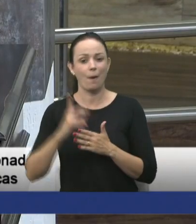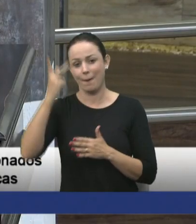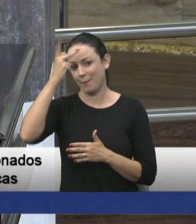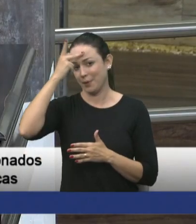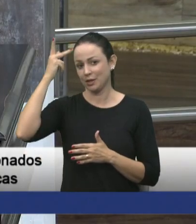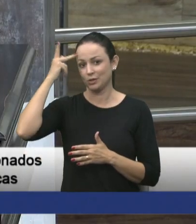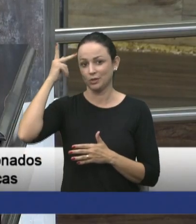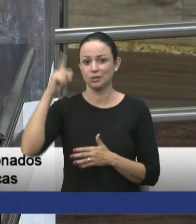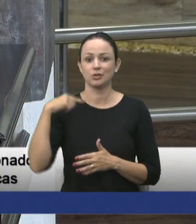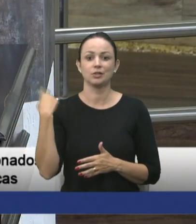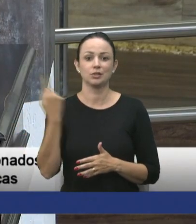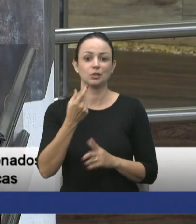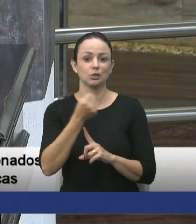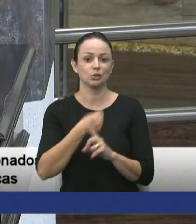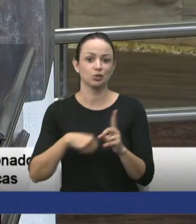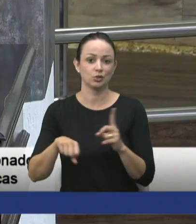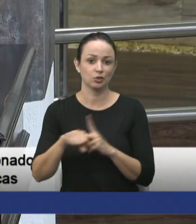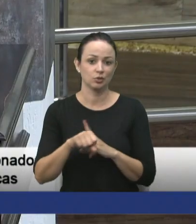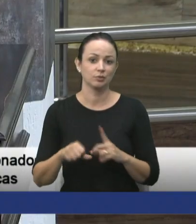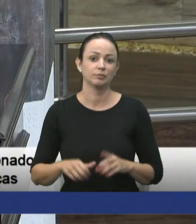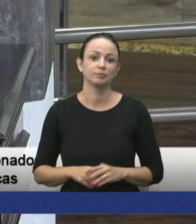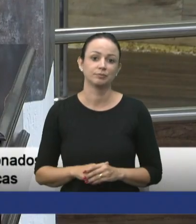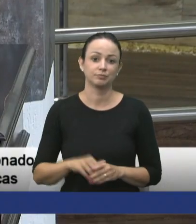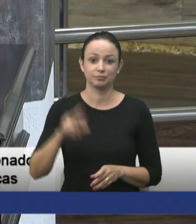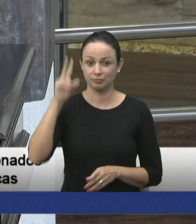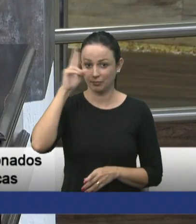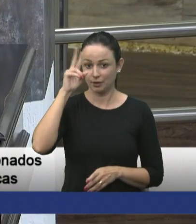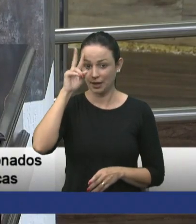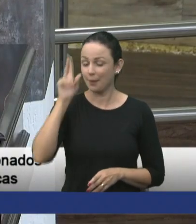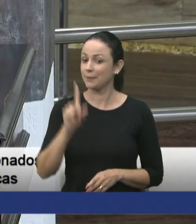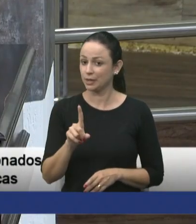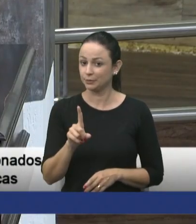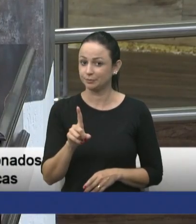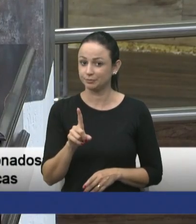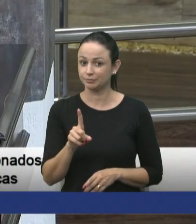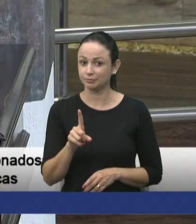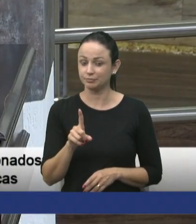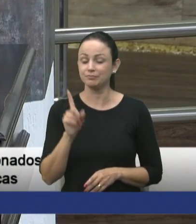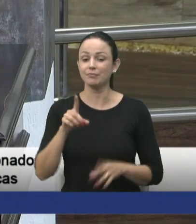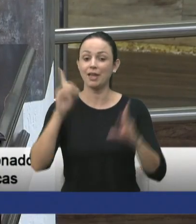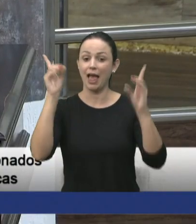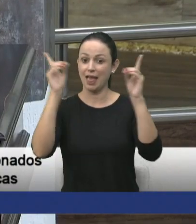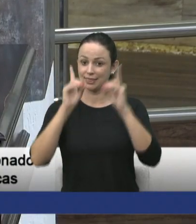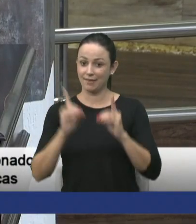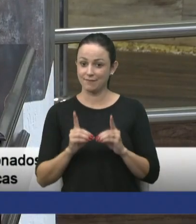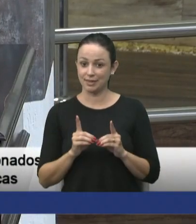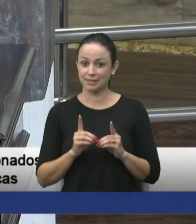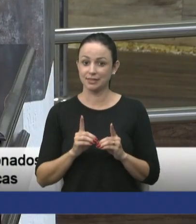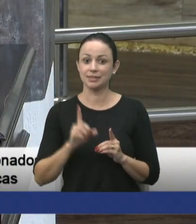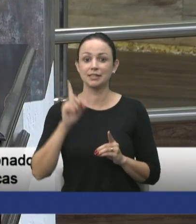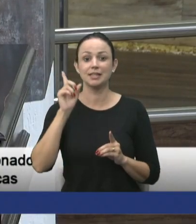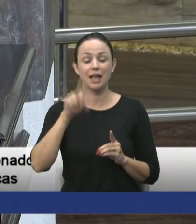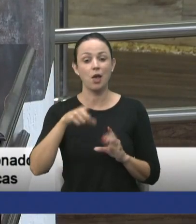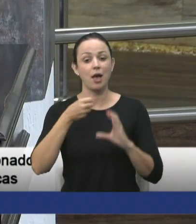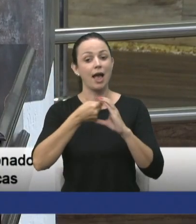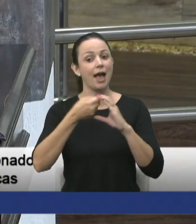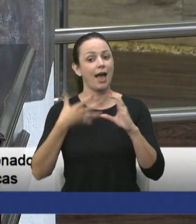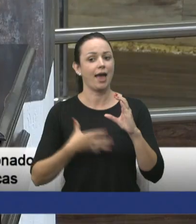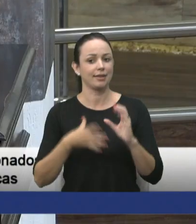pessoas de nossa sociedade. Lembrando que a deficiência é uma